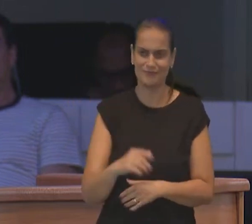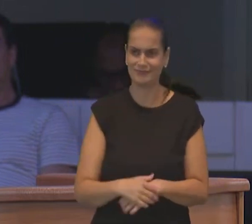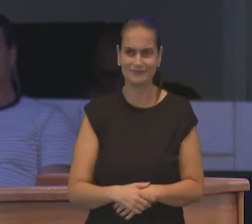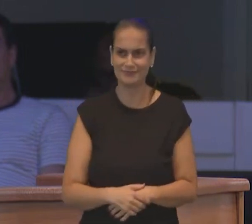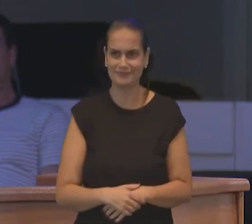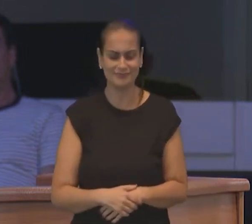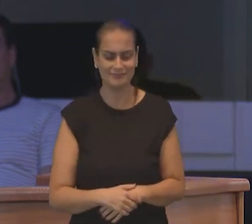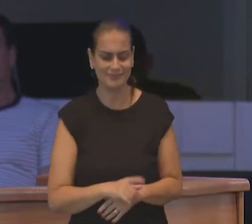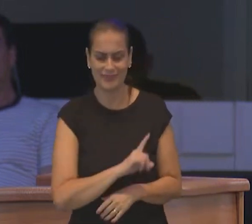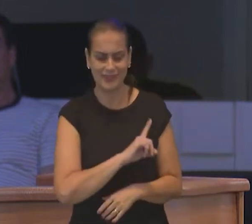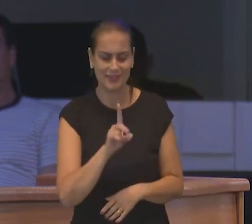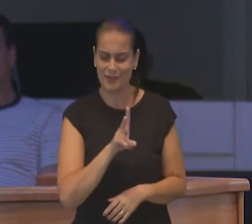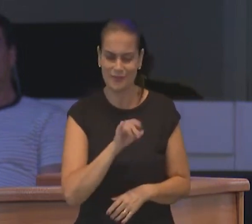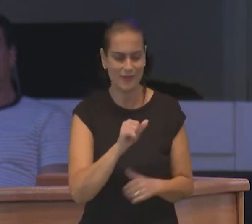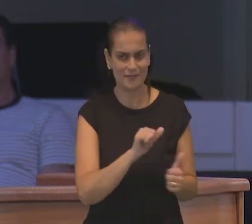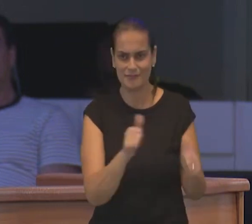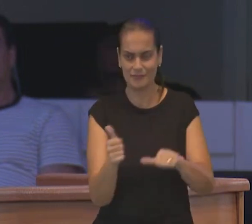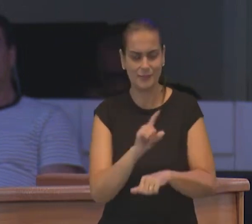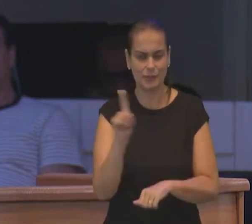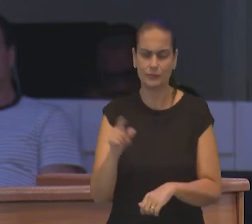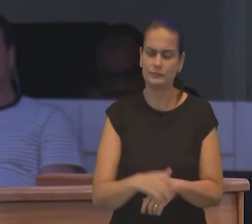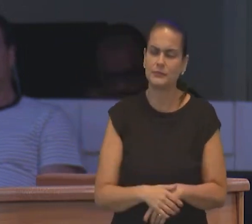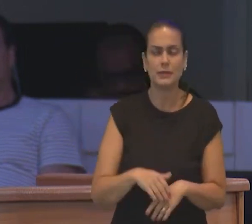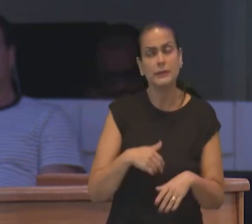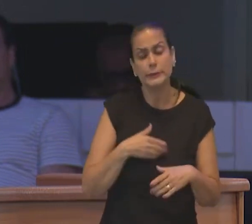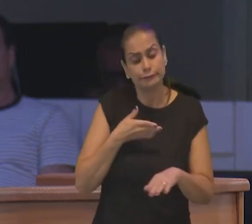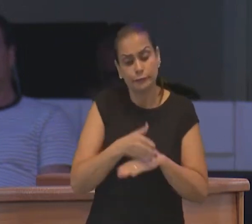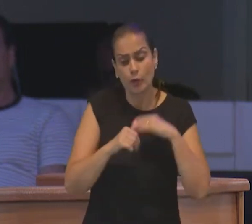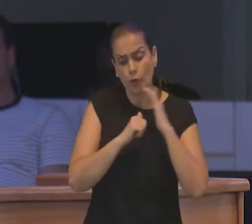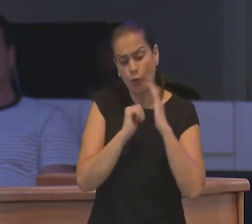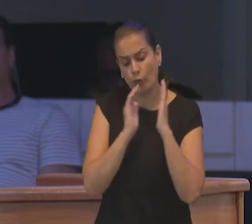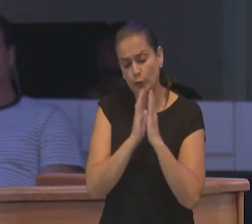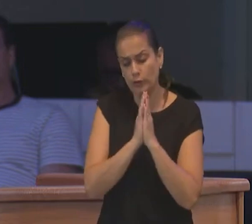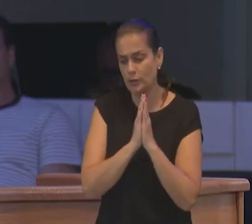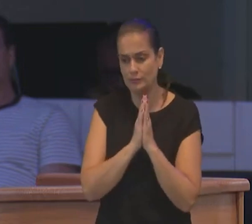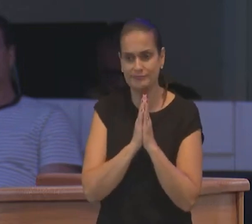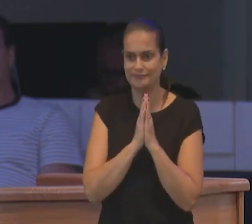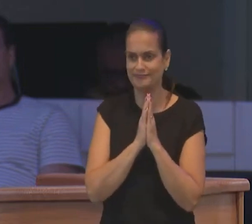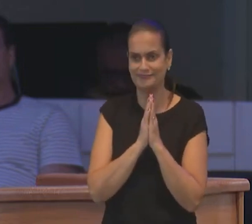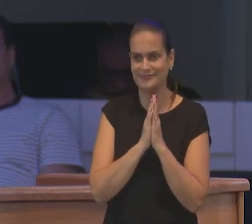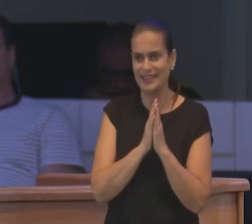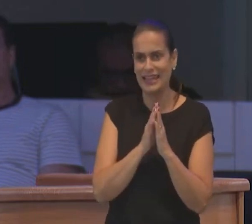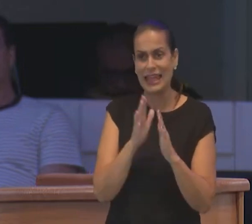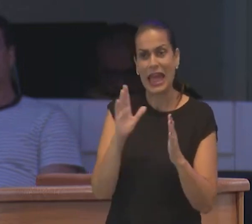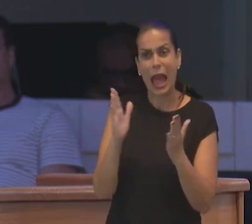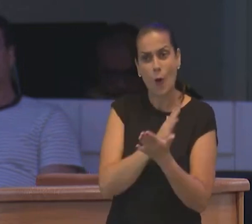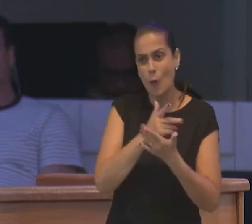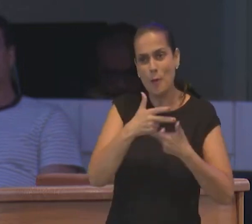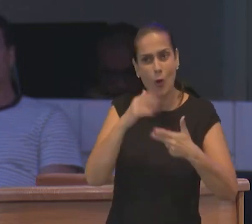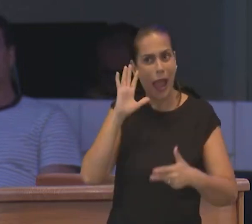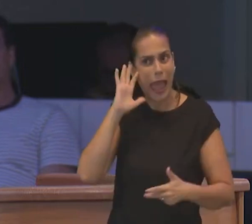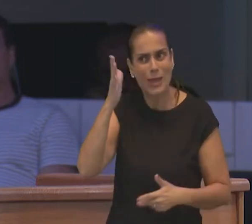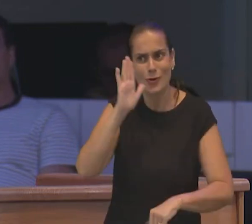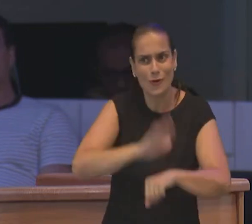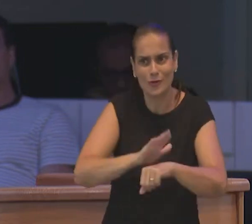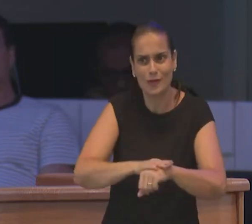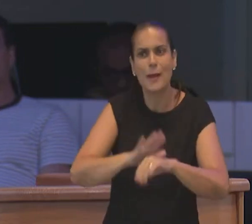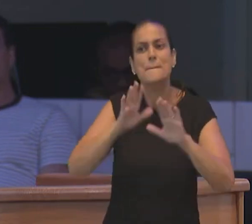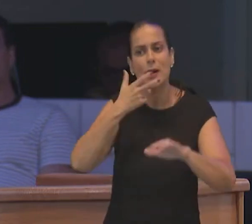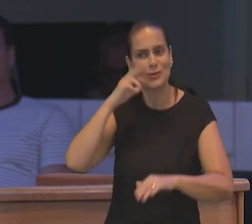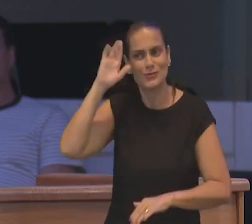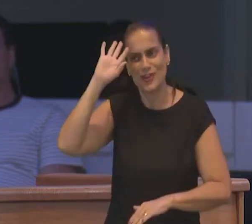não vai batizar não. E ali eu fui orar. Tem coisas que a gente não resolve, mas o nosso Senhor